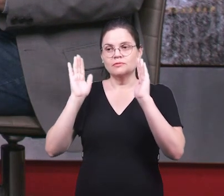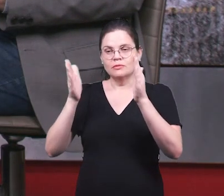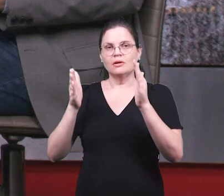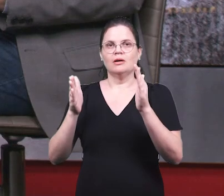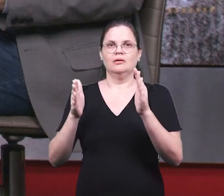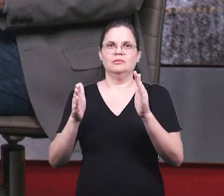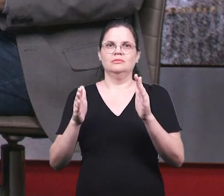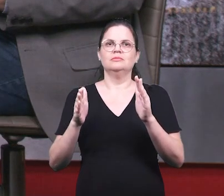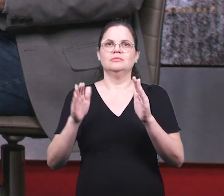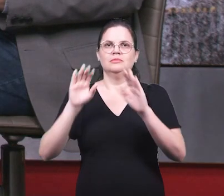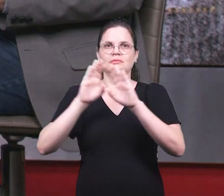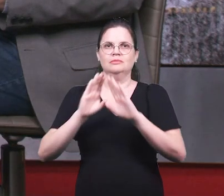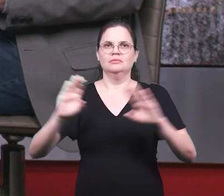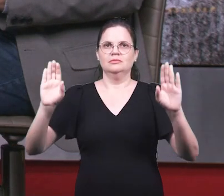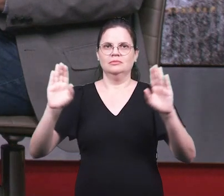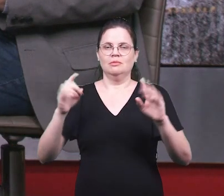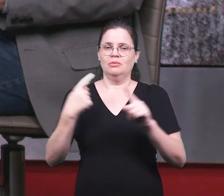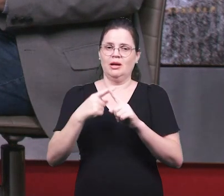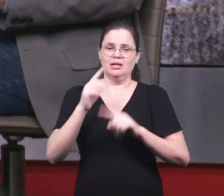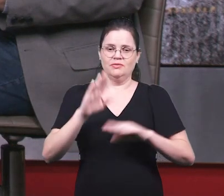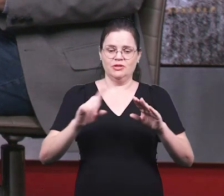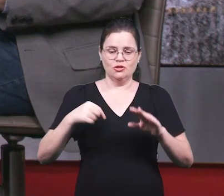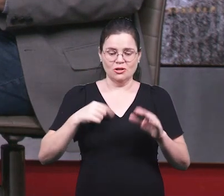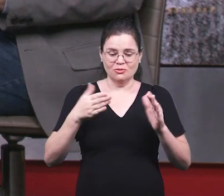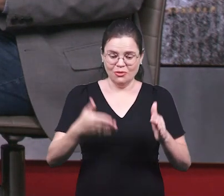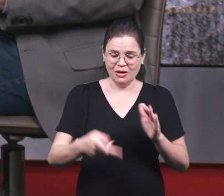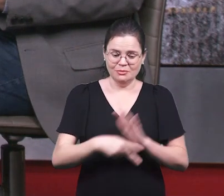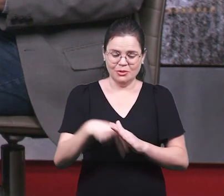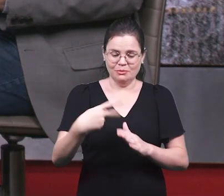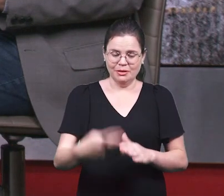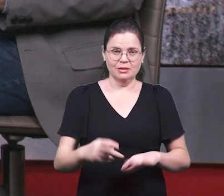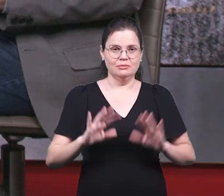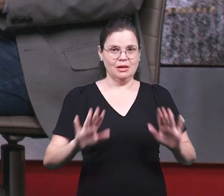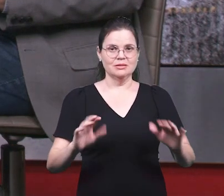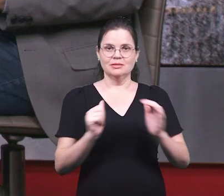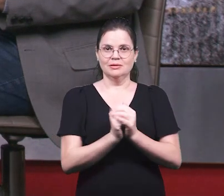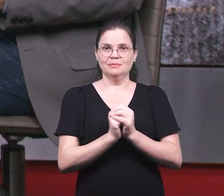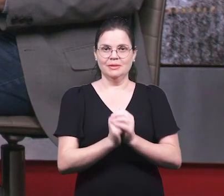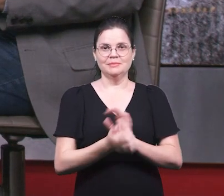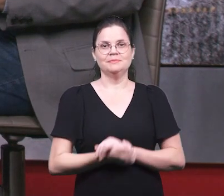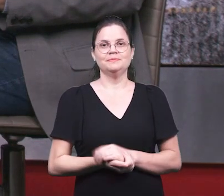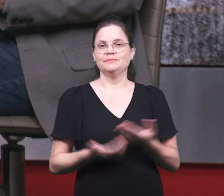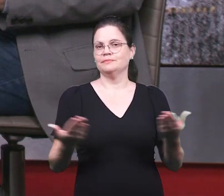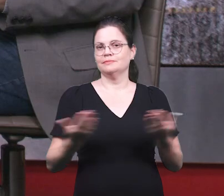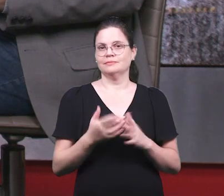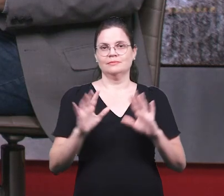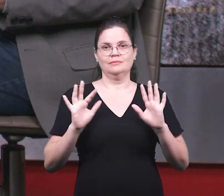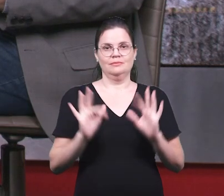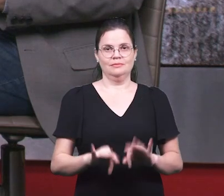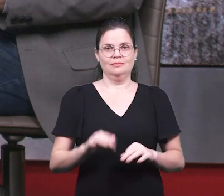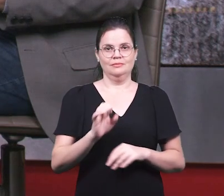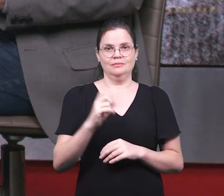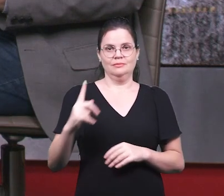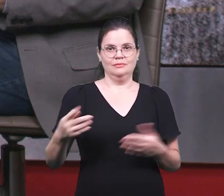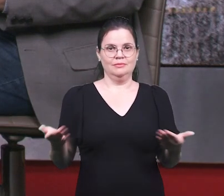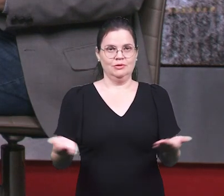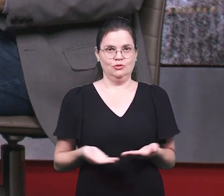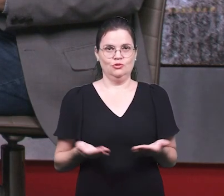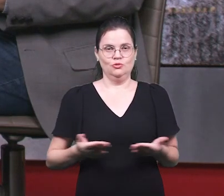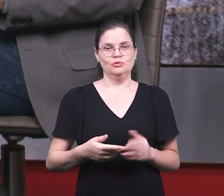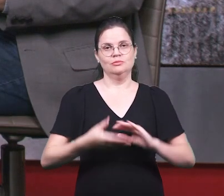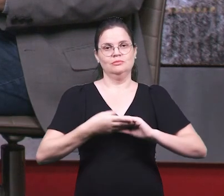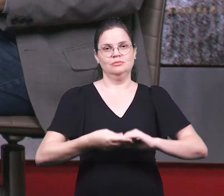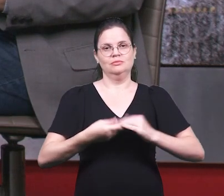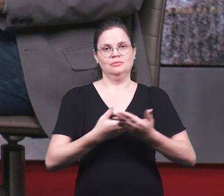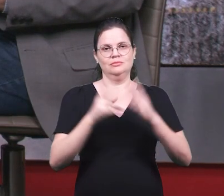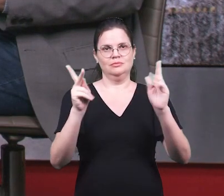coração voltado para as coisas desta terra, né? Mas amém? Vamos encerrar o nosso episódio por hoje, desejando